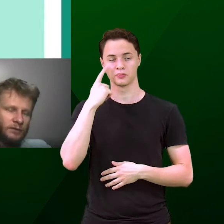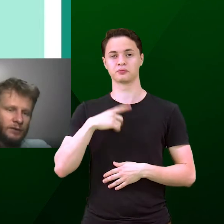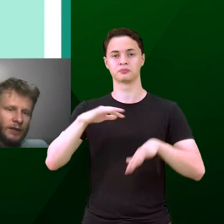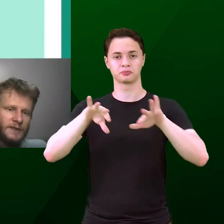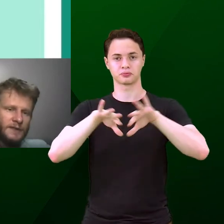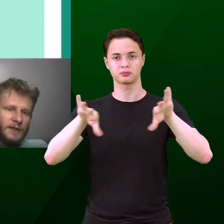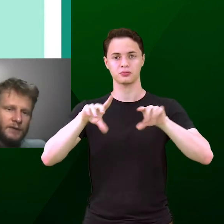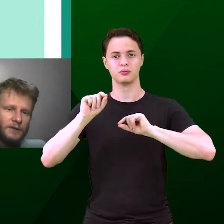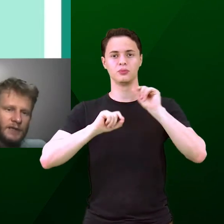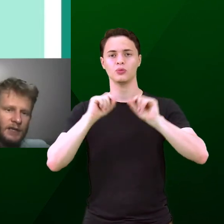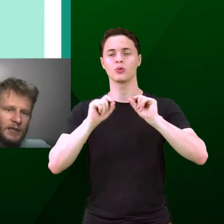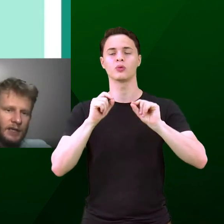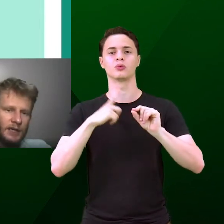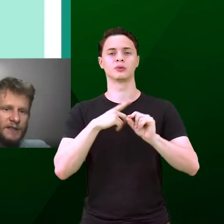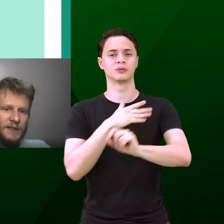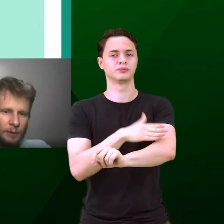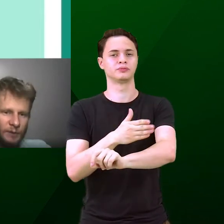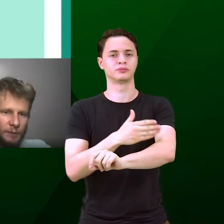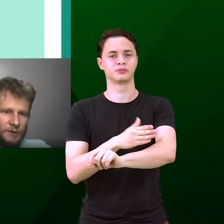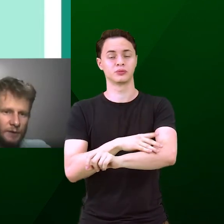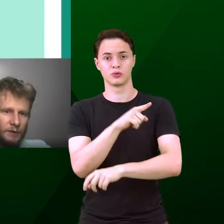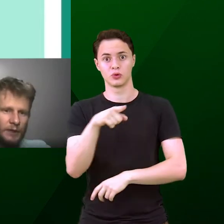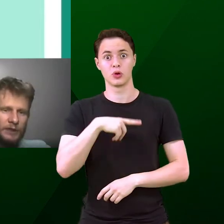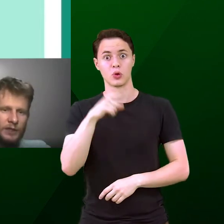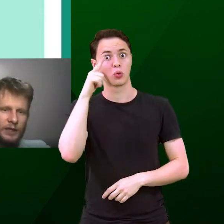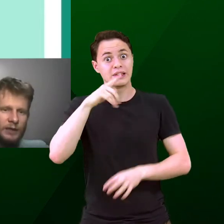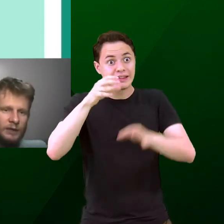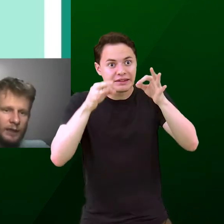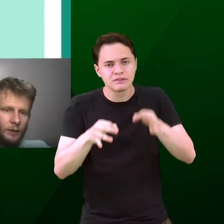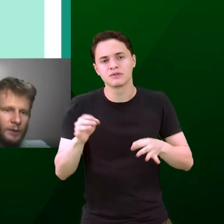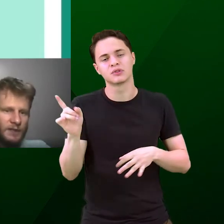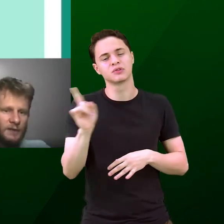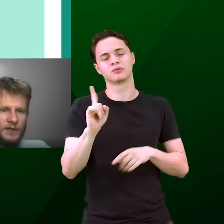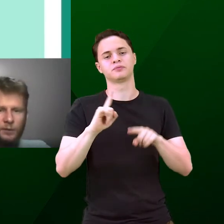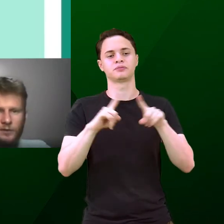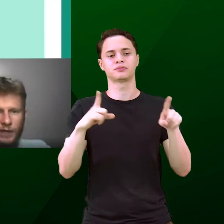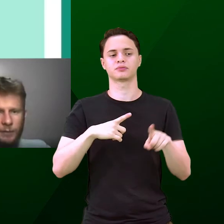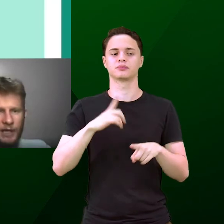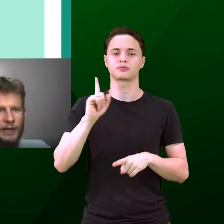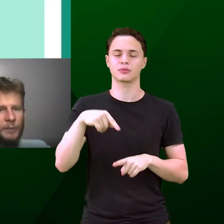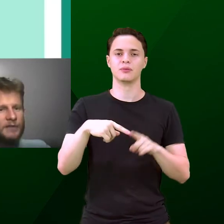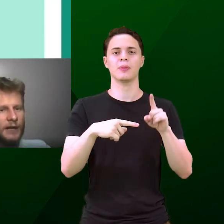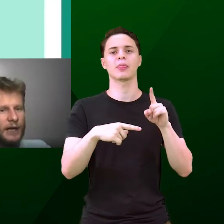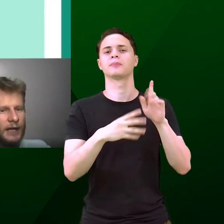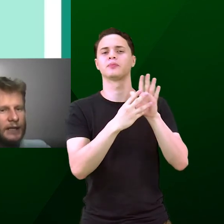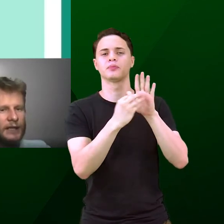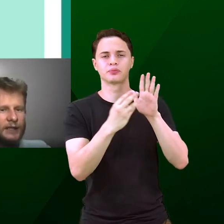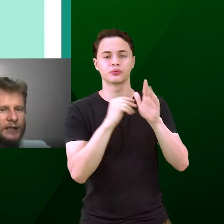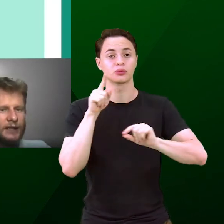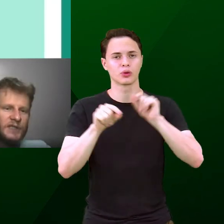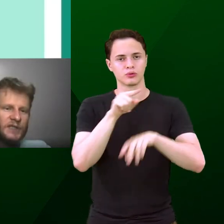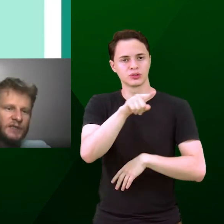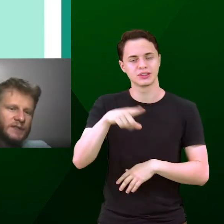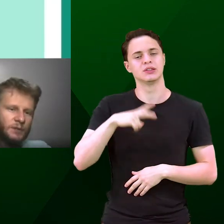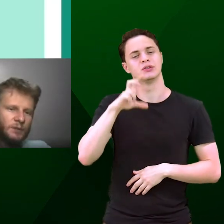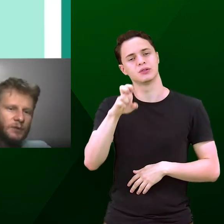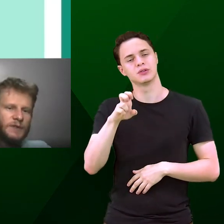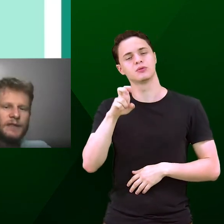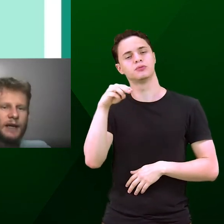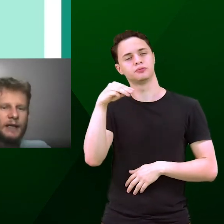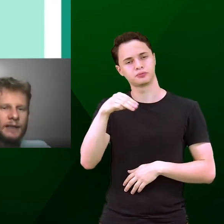exemplo, pessoal, para ficar mais claro para vocês o que é, como que a gente calcula a intensidade a partir daquela forma. Então 2